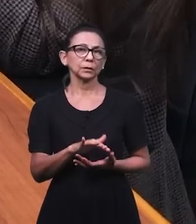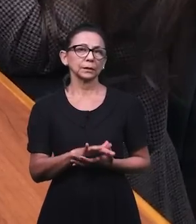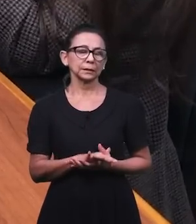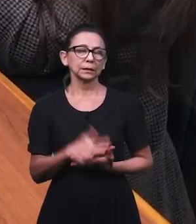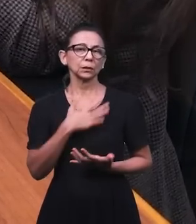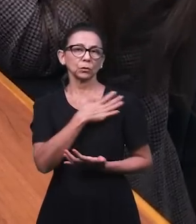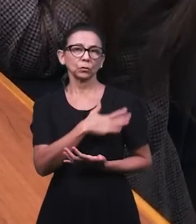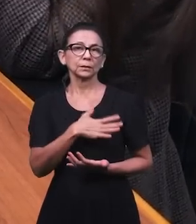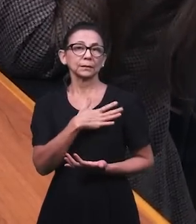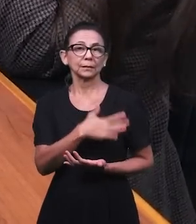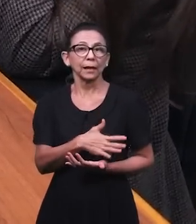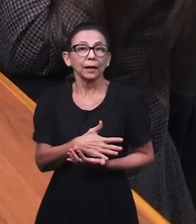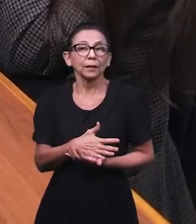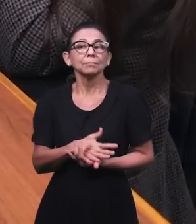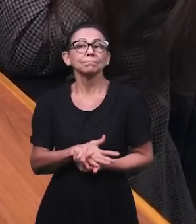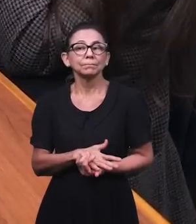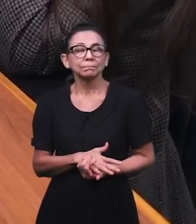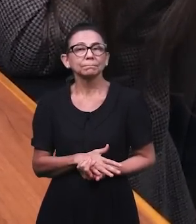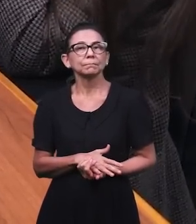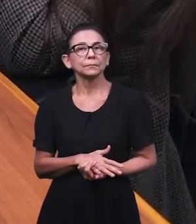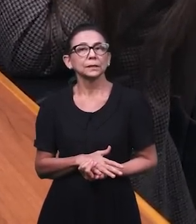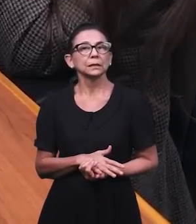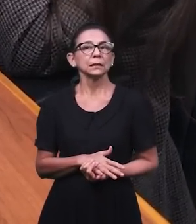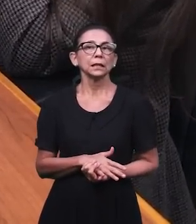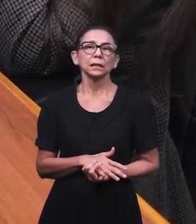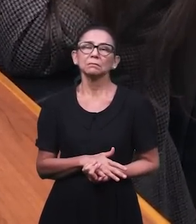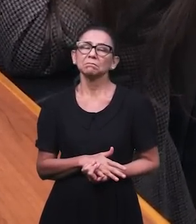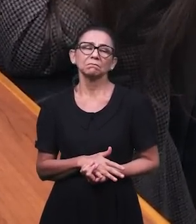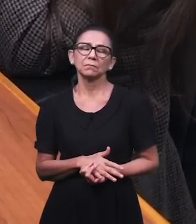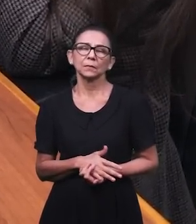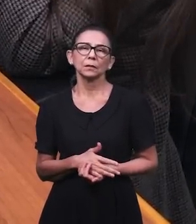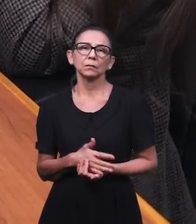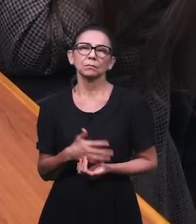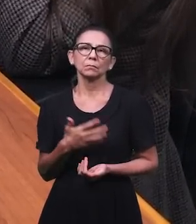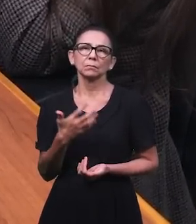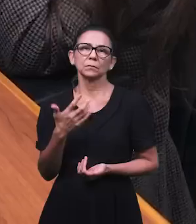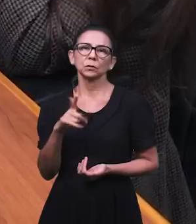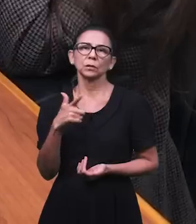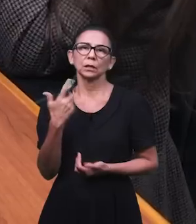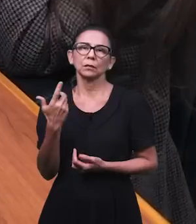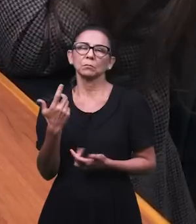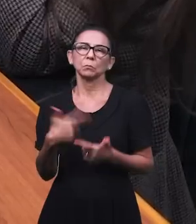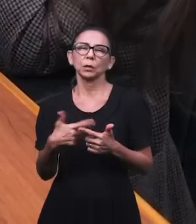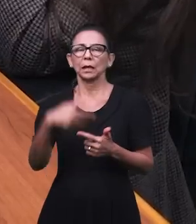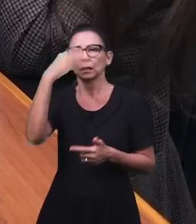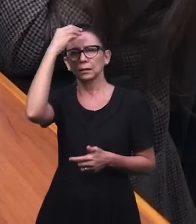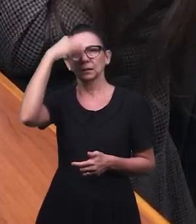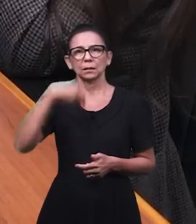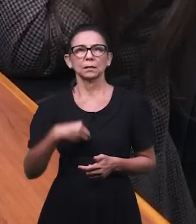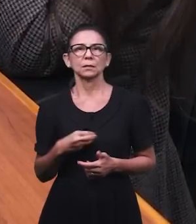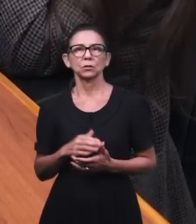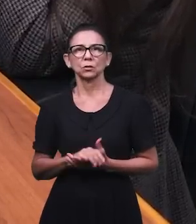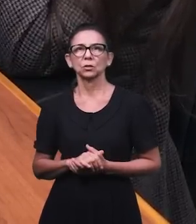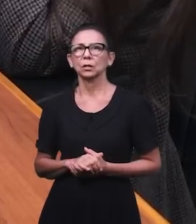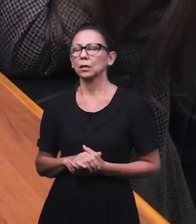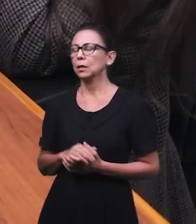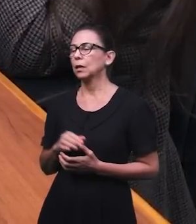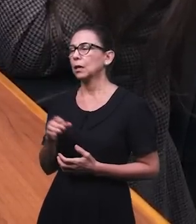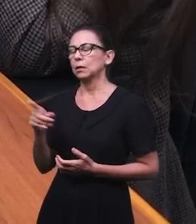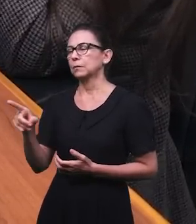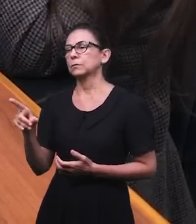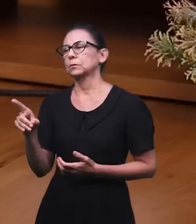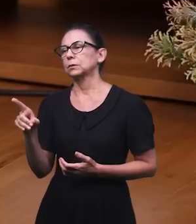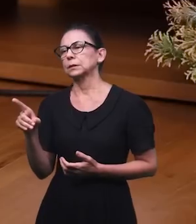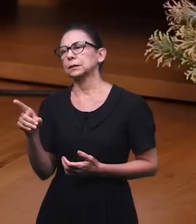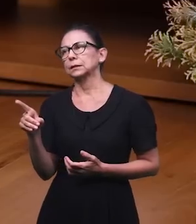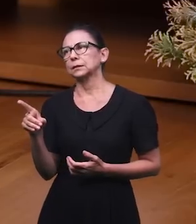que vocês realmente vão gostar, não tem muito espaço para desistir. Você e o que era mais difícil? O que era mais... Apesar de